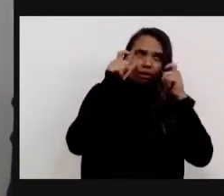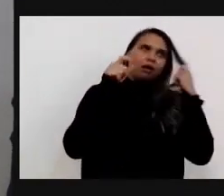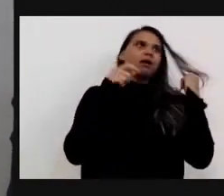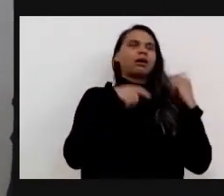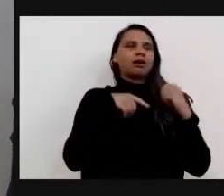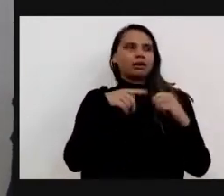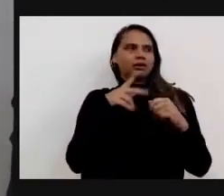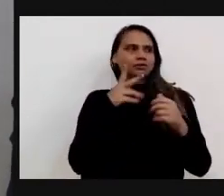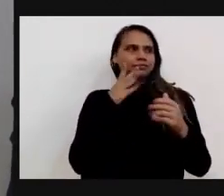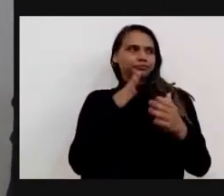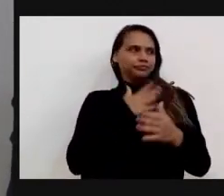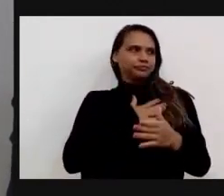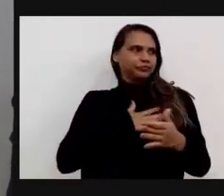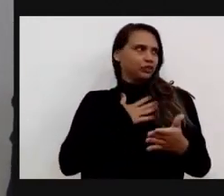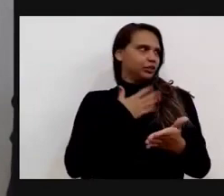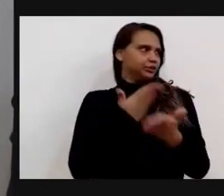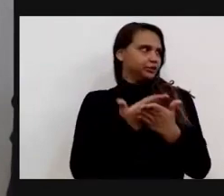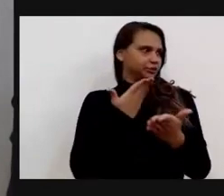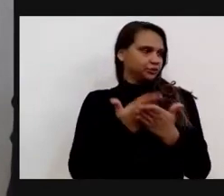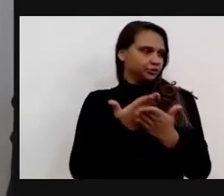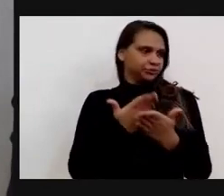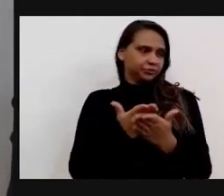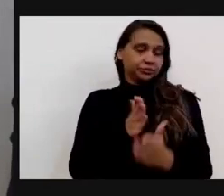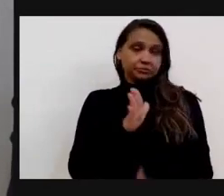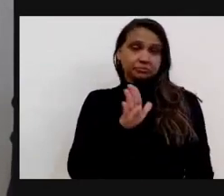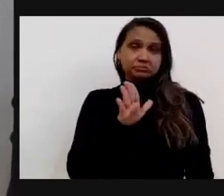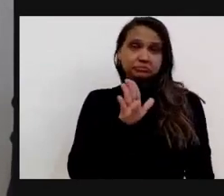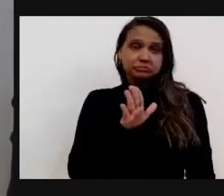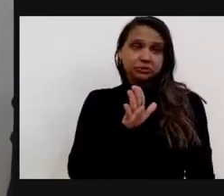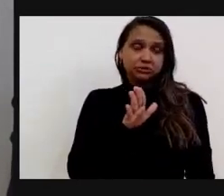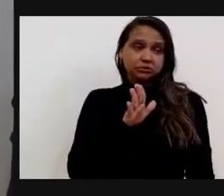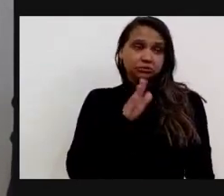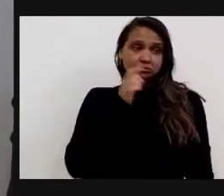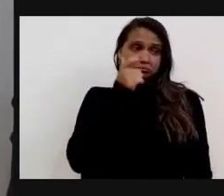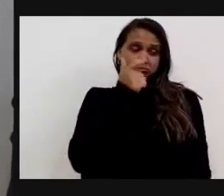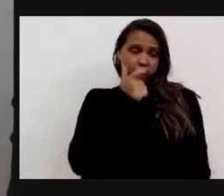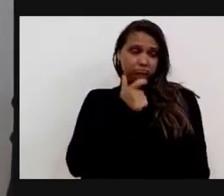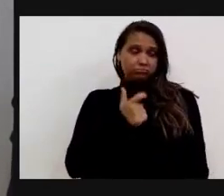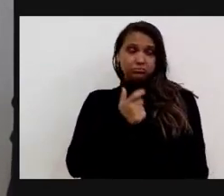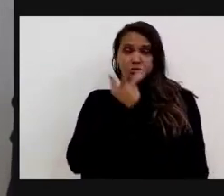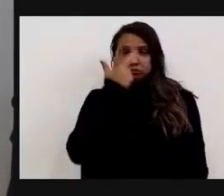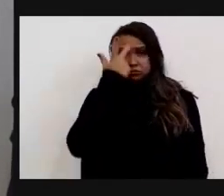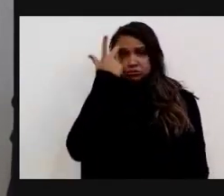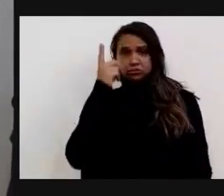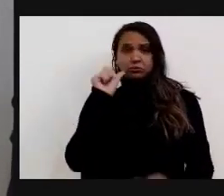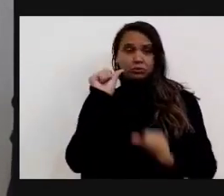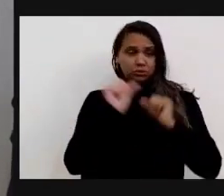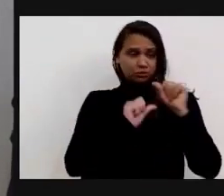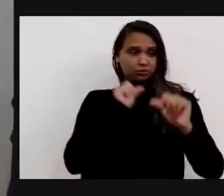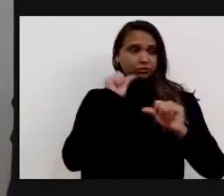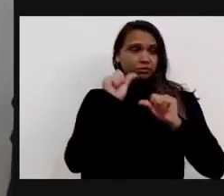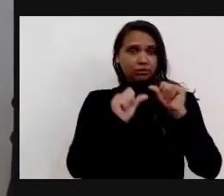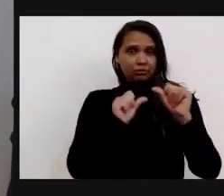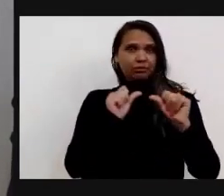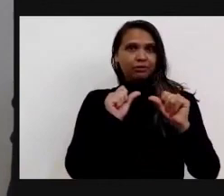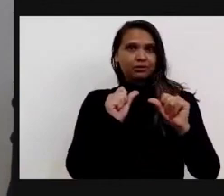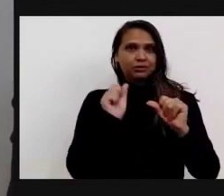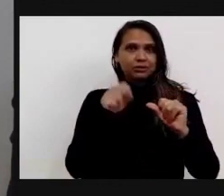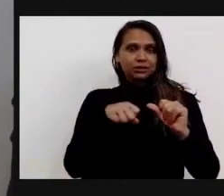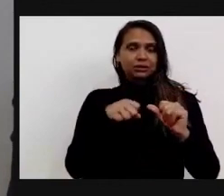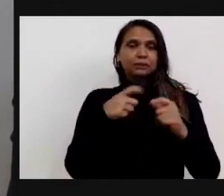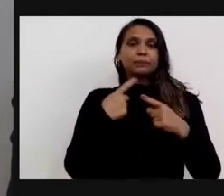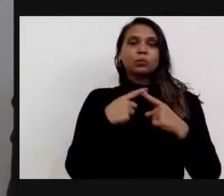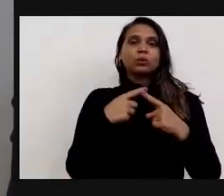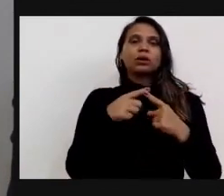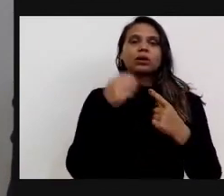né tanto é que foi fazer mestrado doutorado acadêmico mas eu me considero uma pessoa super inovadora porque eu acho que a Inovação é entendendo necessidades